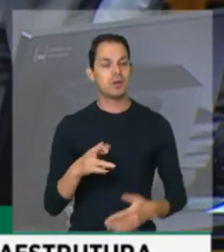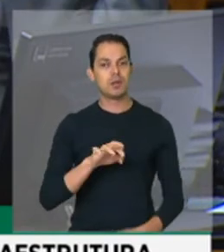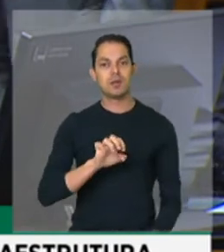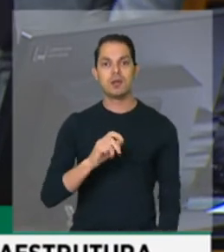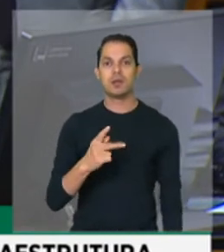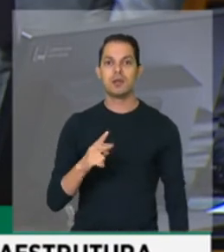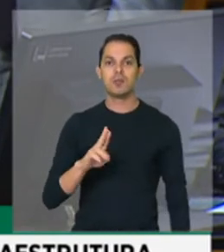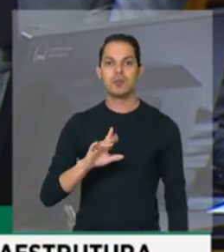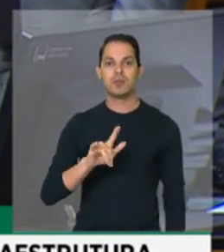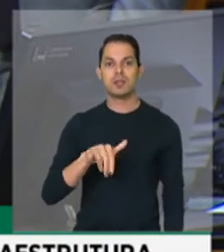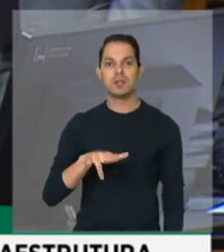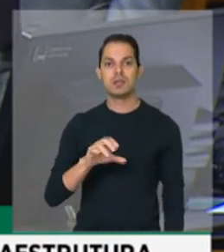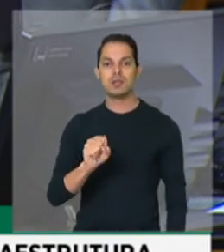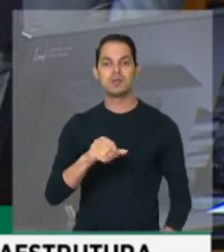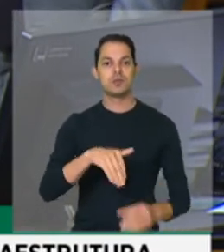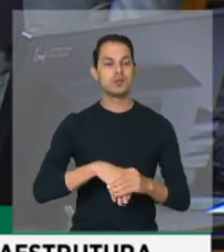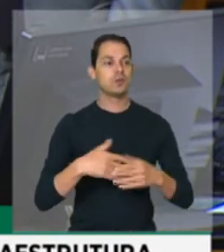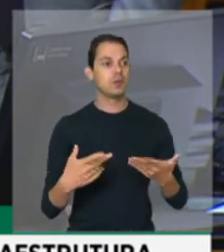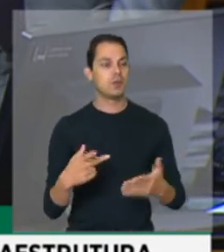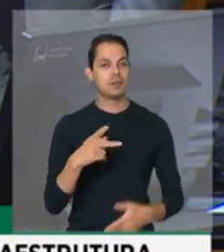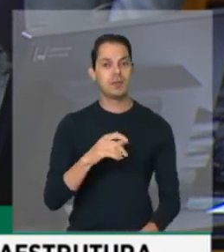Republicanos? PSDB?